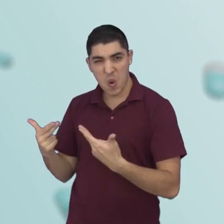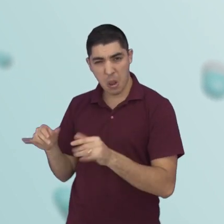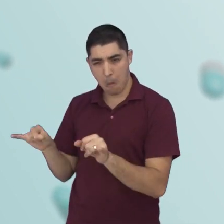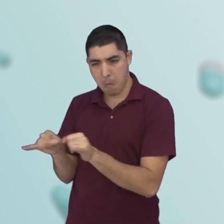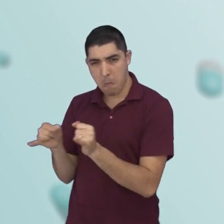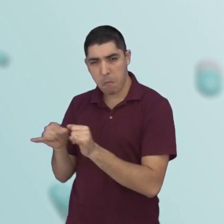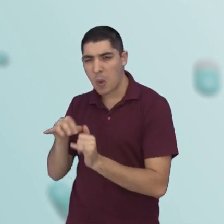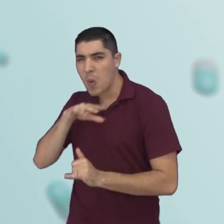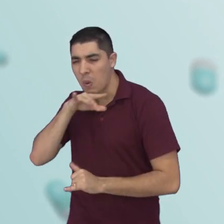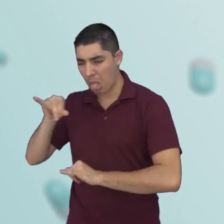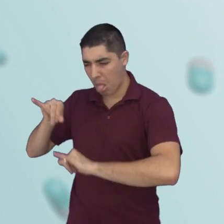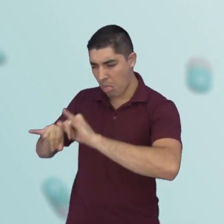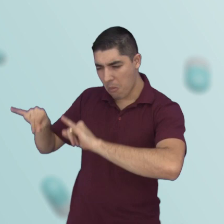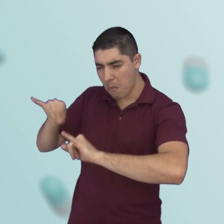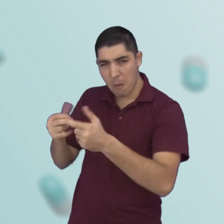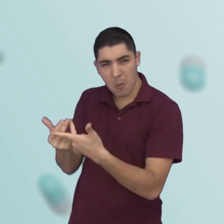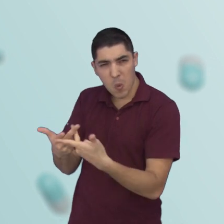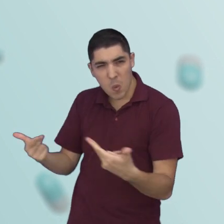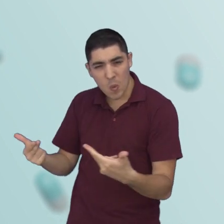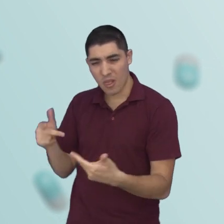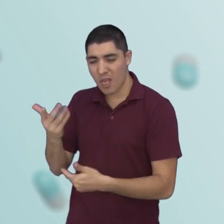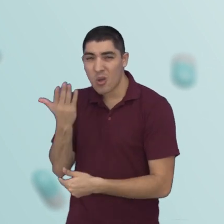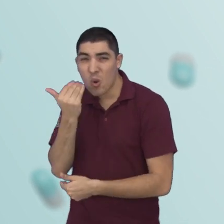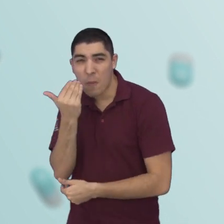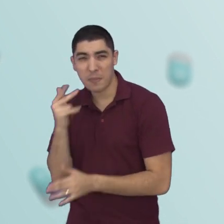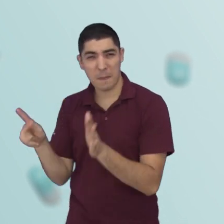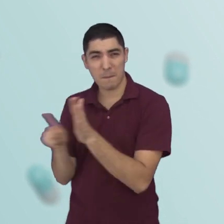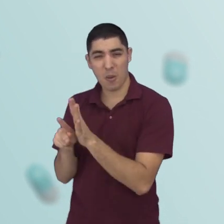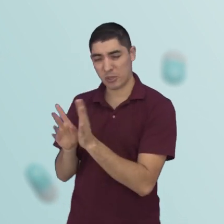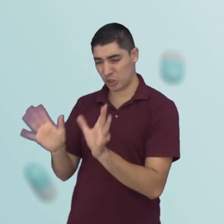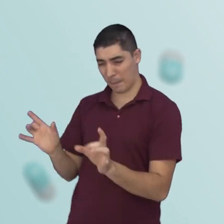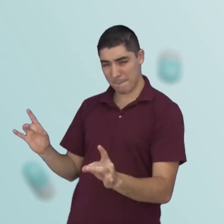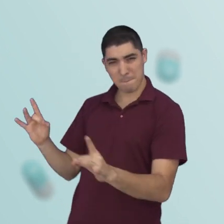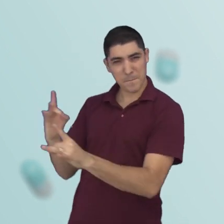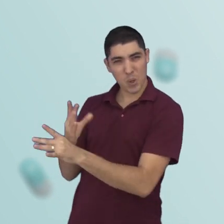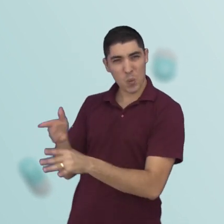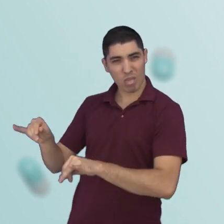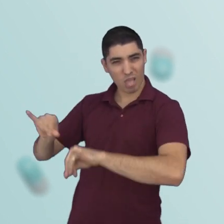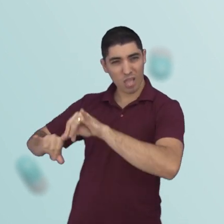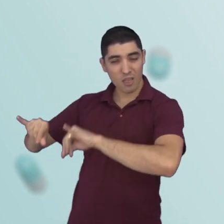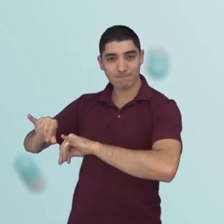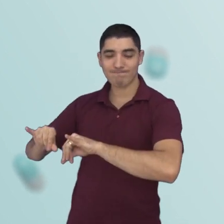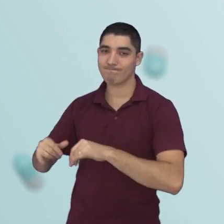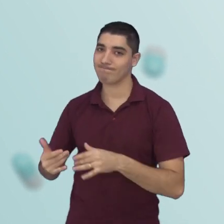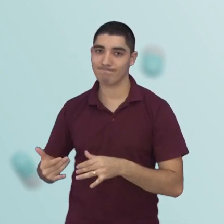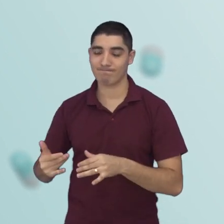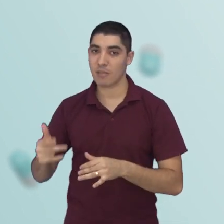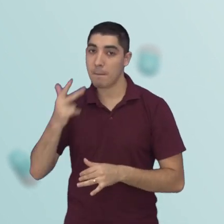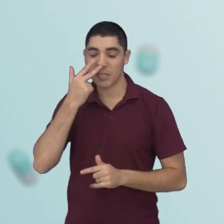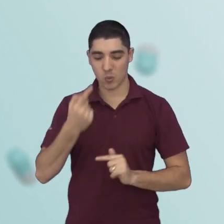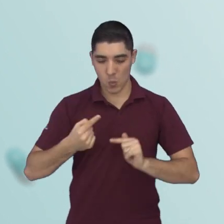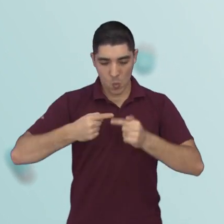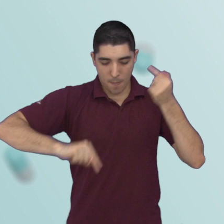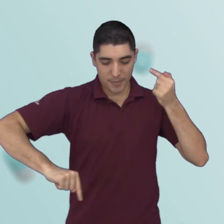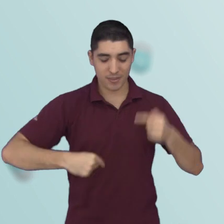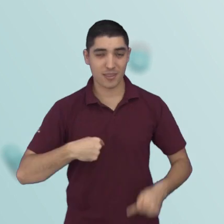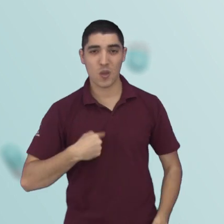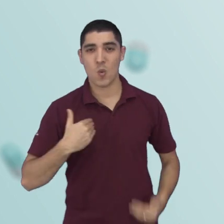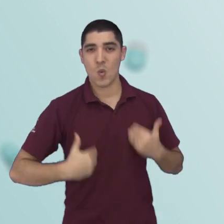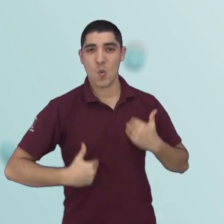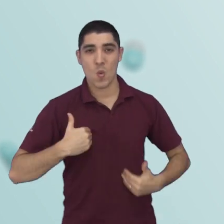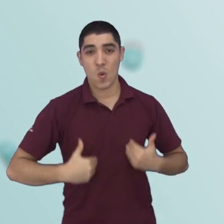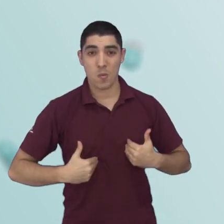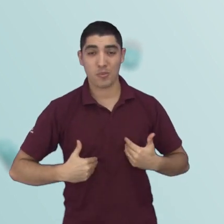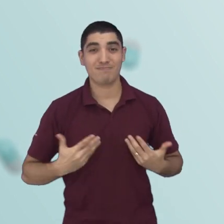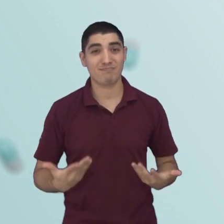é com muitos industrializados alimentos Ultra processados eu não tô fornecendo o combustível adequado